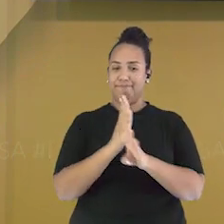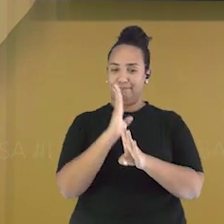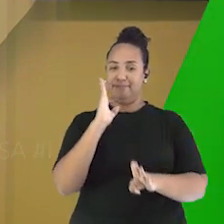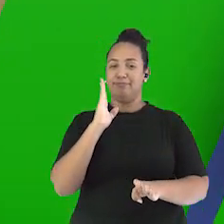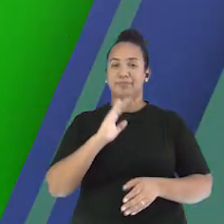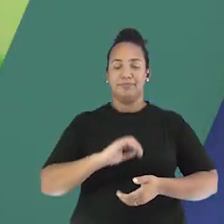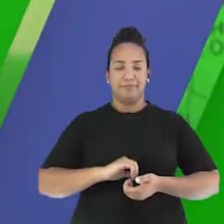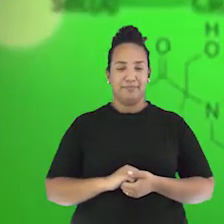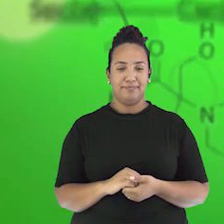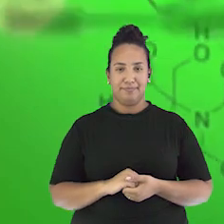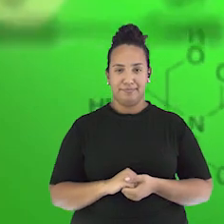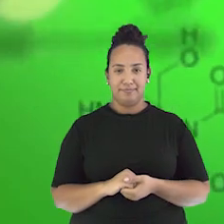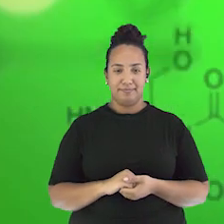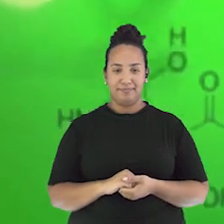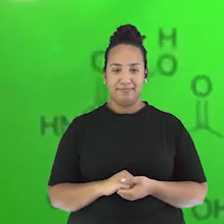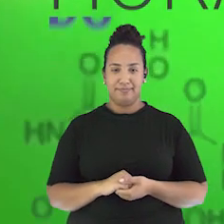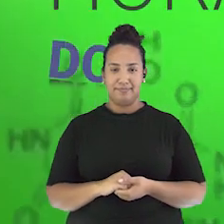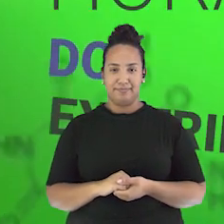gente vai descobrir.